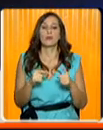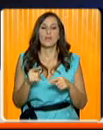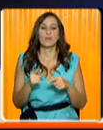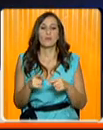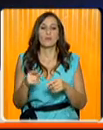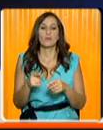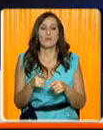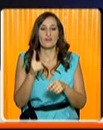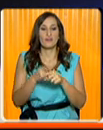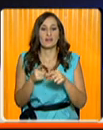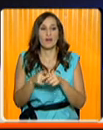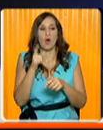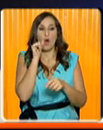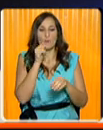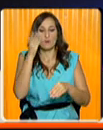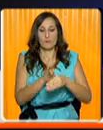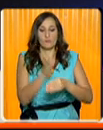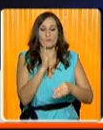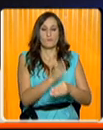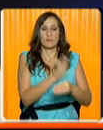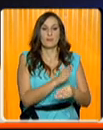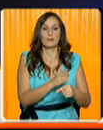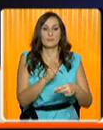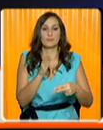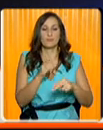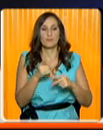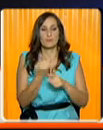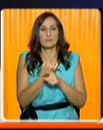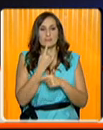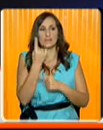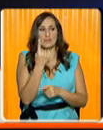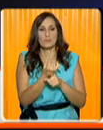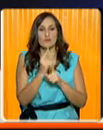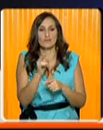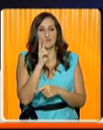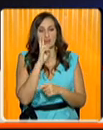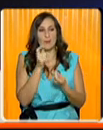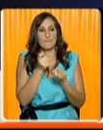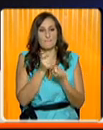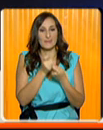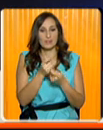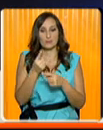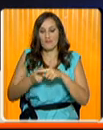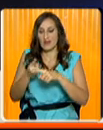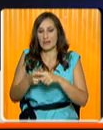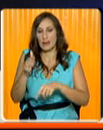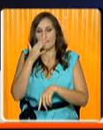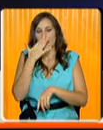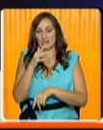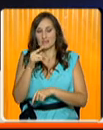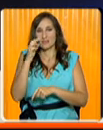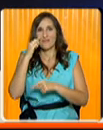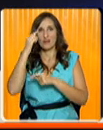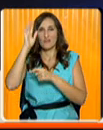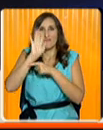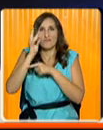olha, vou cortá-lo todo aos quadrados. Opa, foi muito estranho, porque eu vi, pá, estava mesmo perto de uma faca e parece que estava a ver a cena